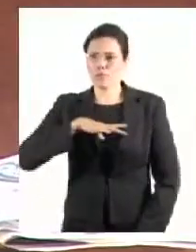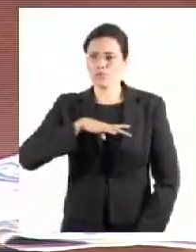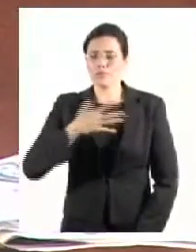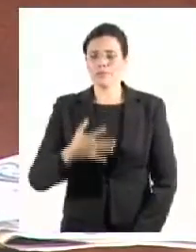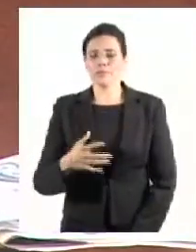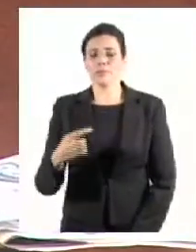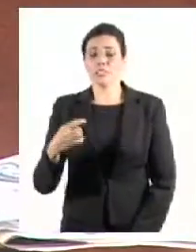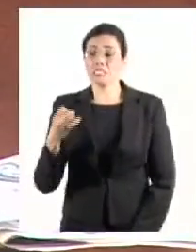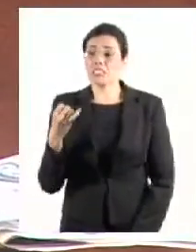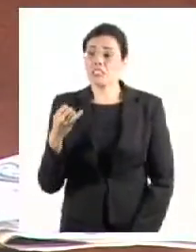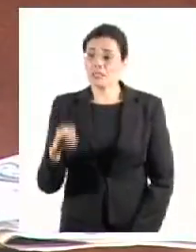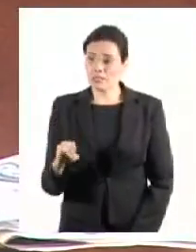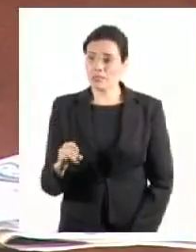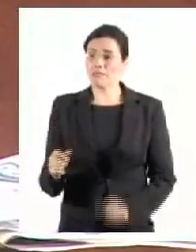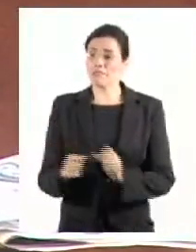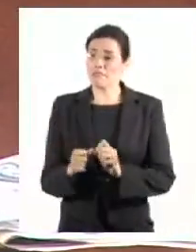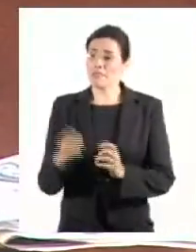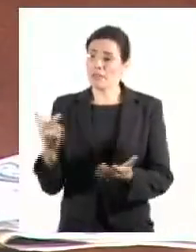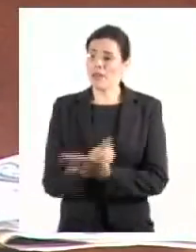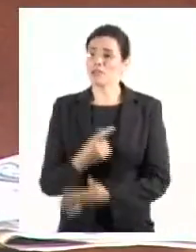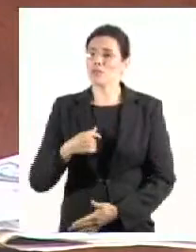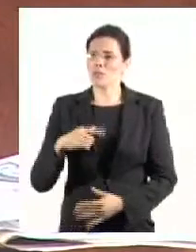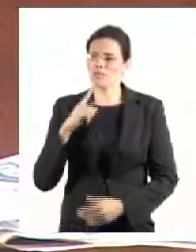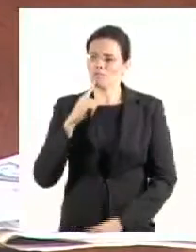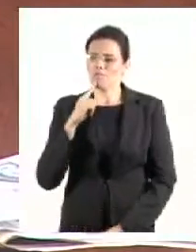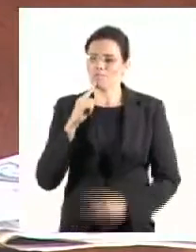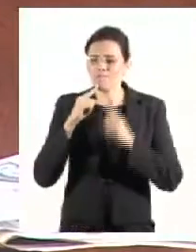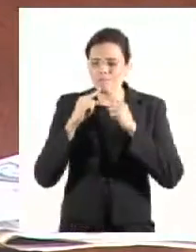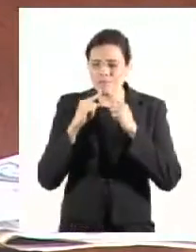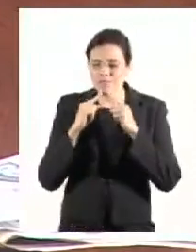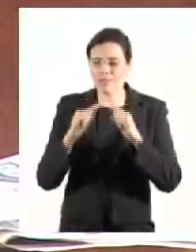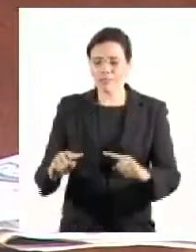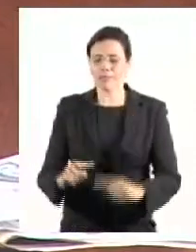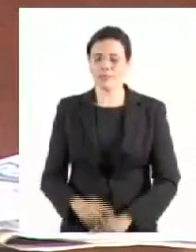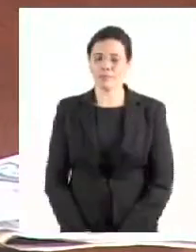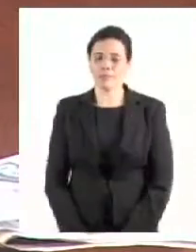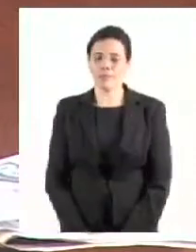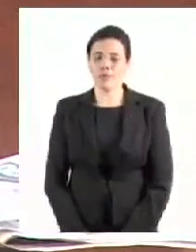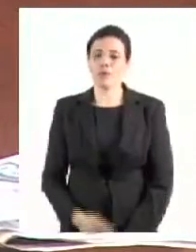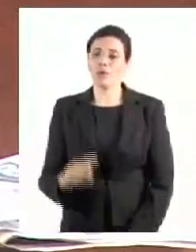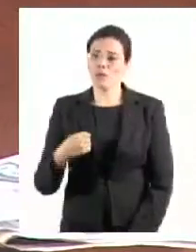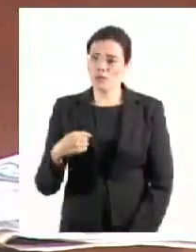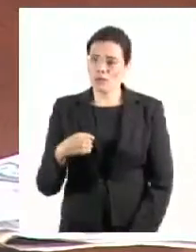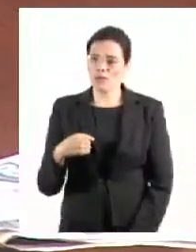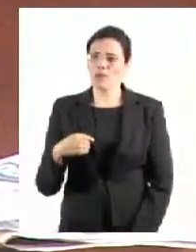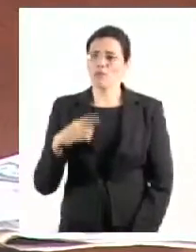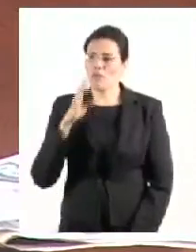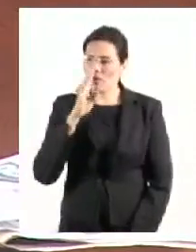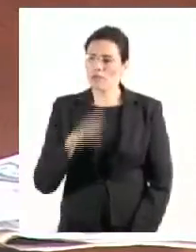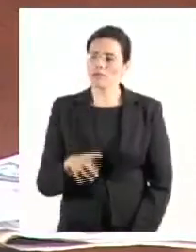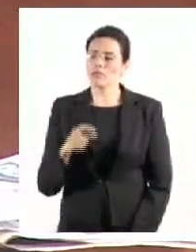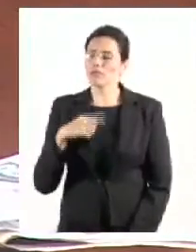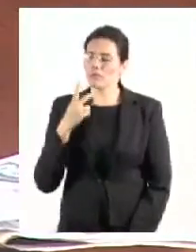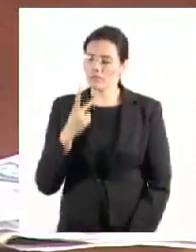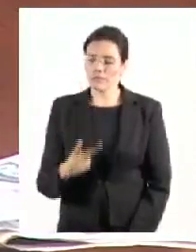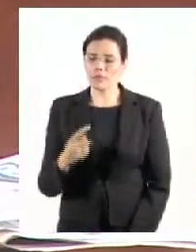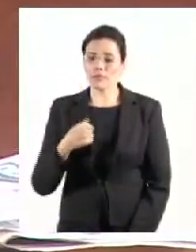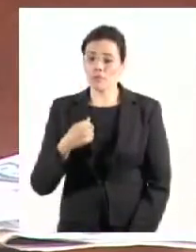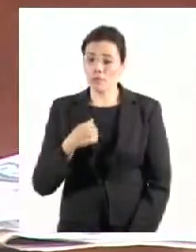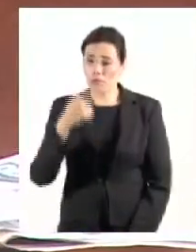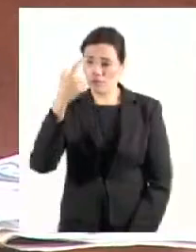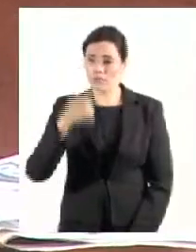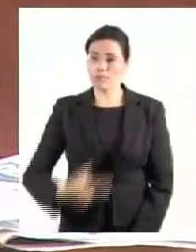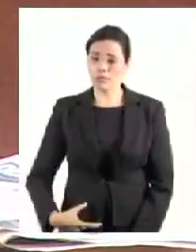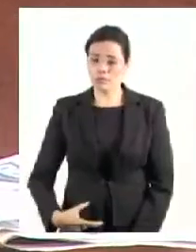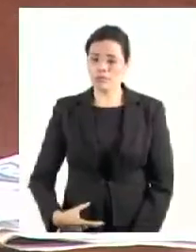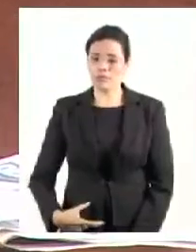coisa, para mim, maior é a minha vontade de falar dos mandos e desmandos desse governo. Eu sou, já disse